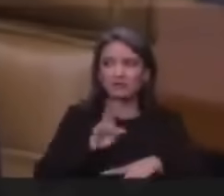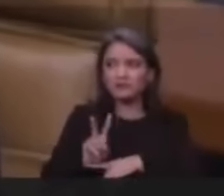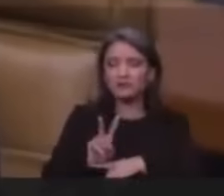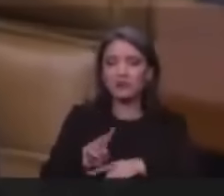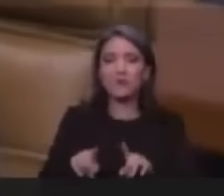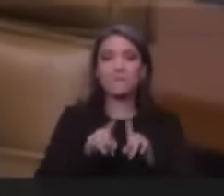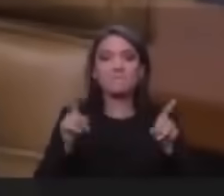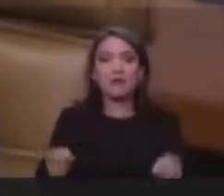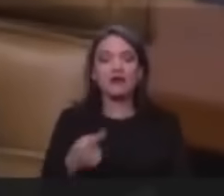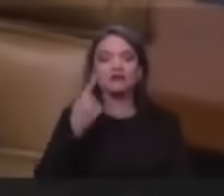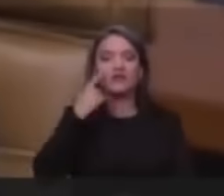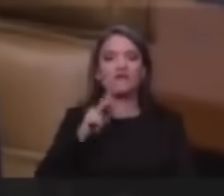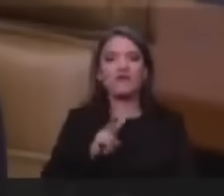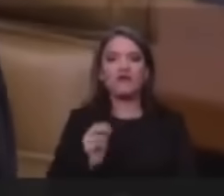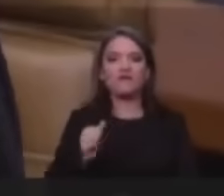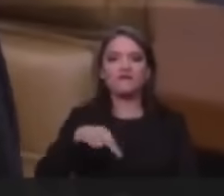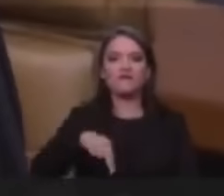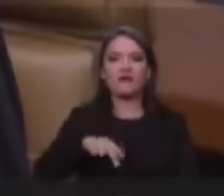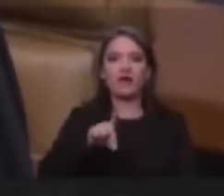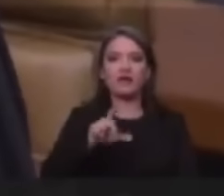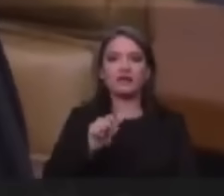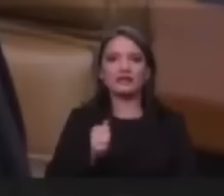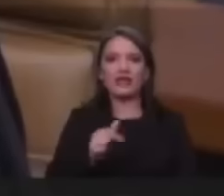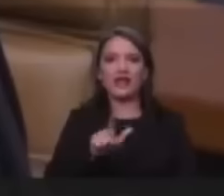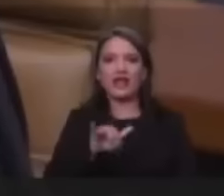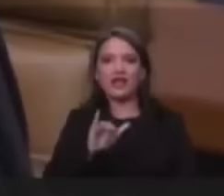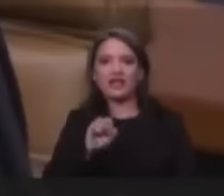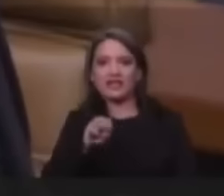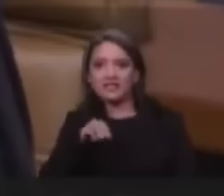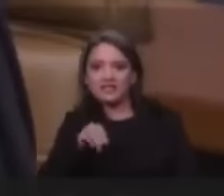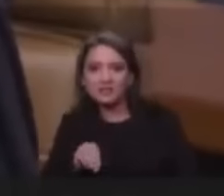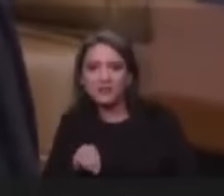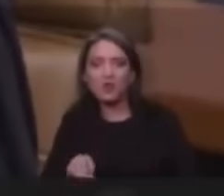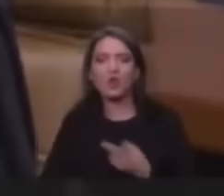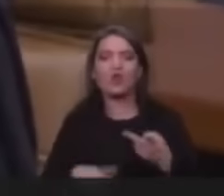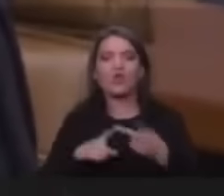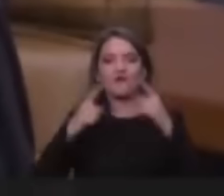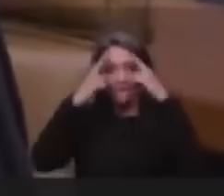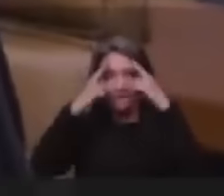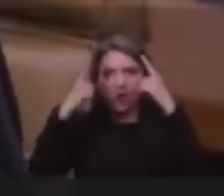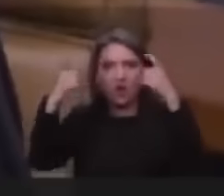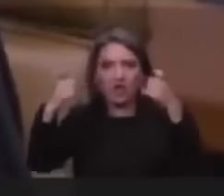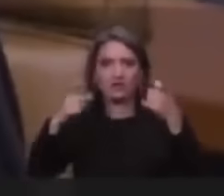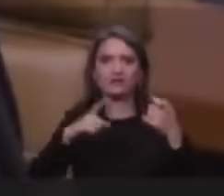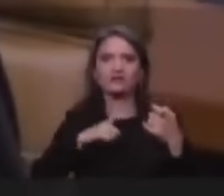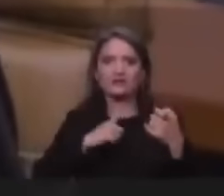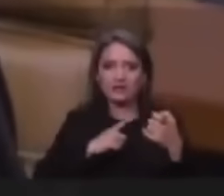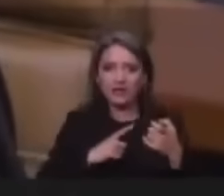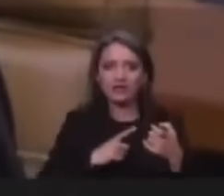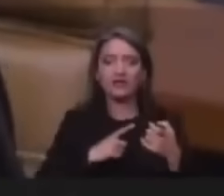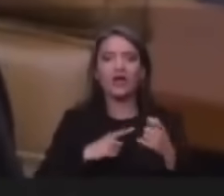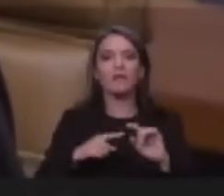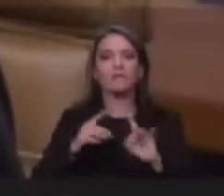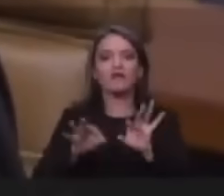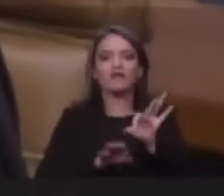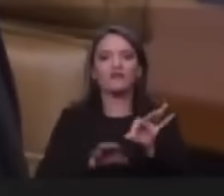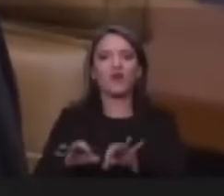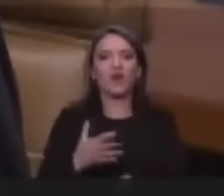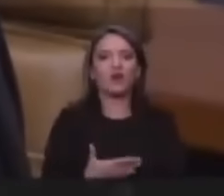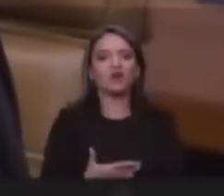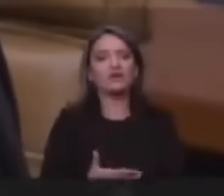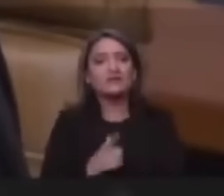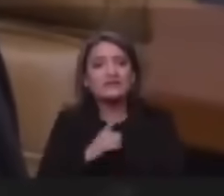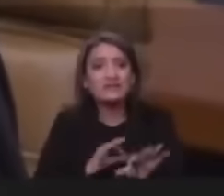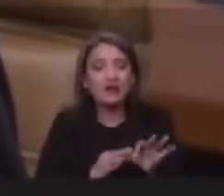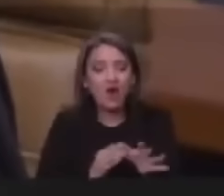vandalismo e violência com ações organizadas que se estenderam muito além do ingresso do edifício